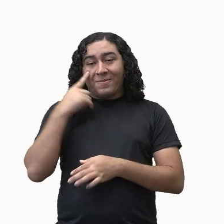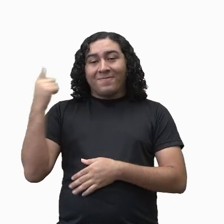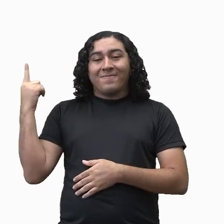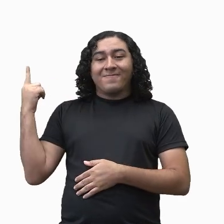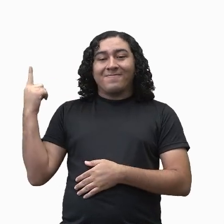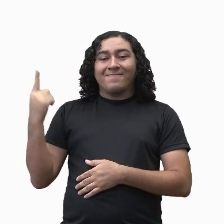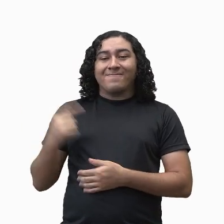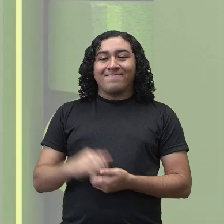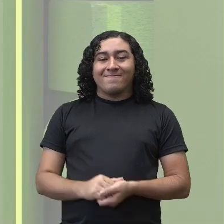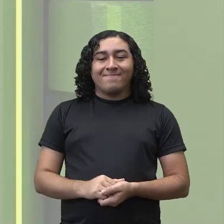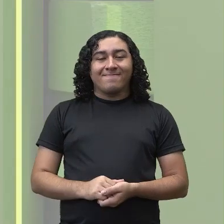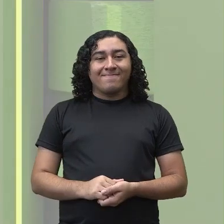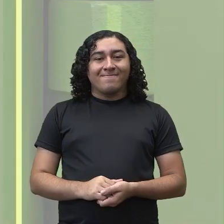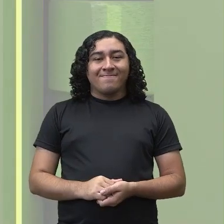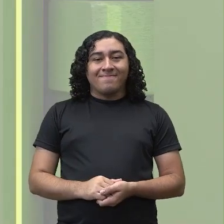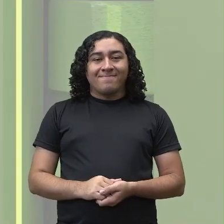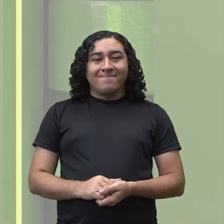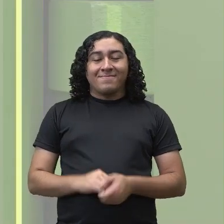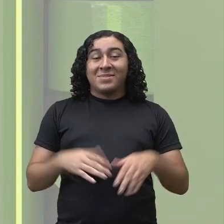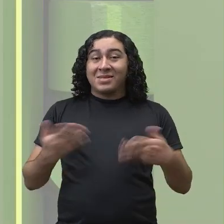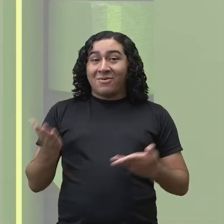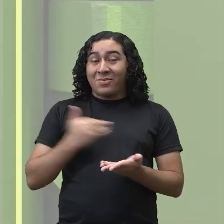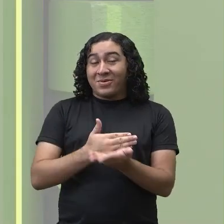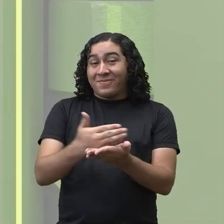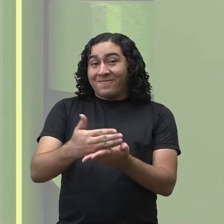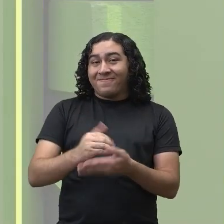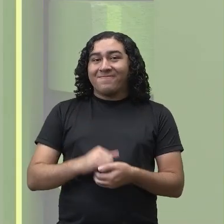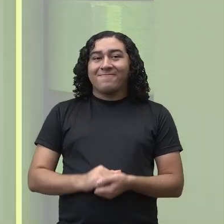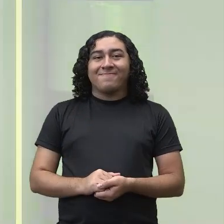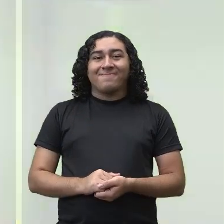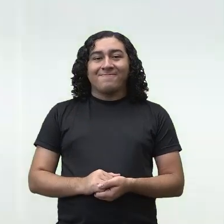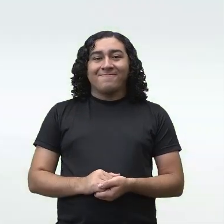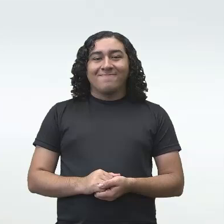os ápodes. Então, vamos começar?